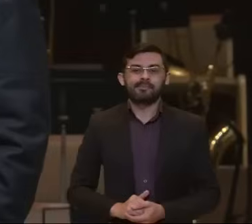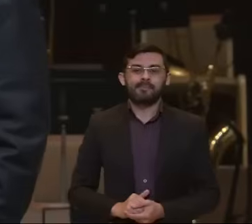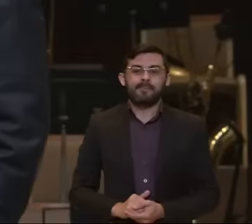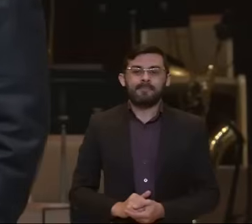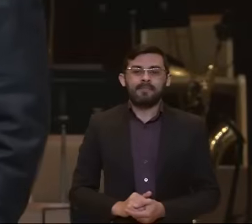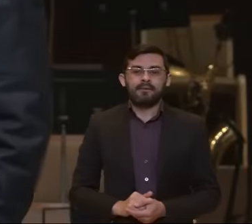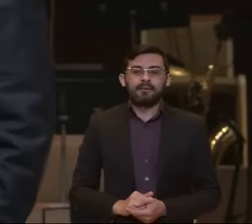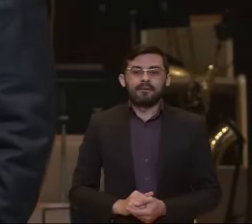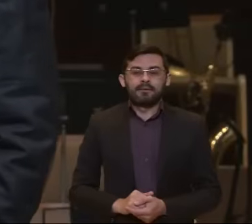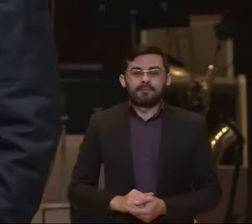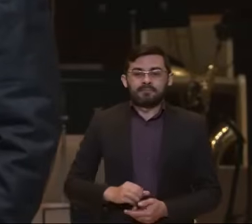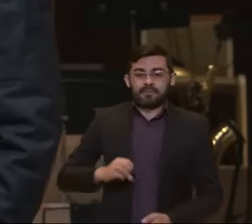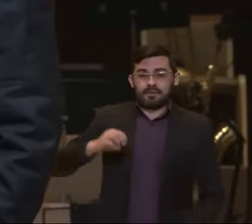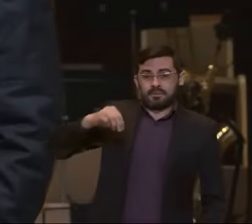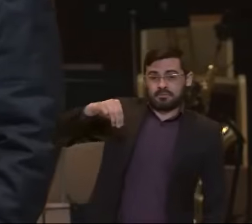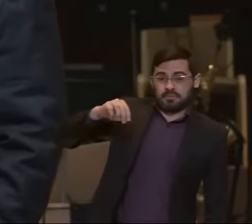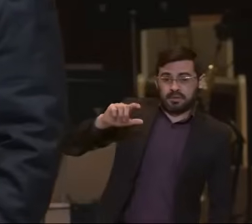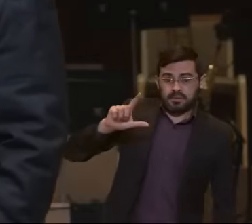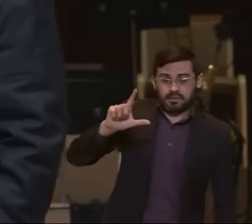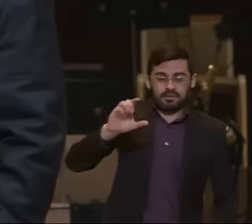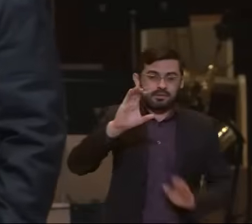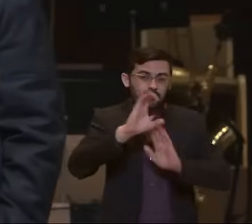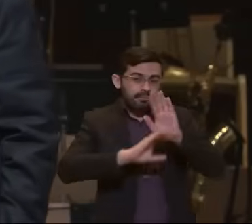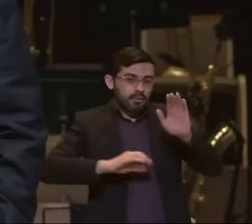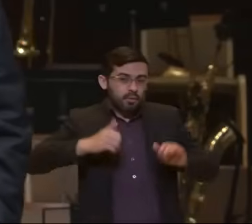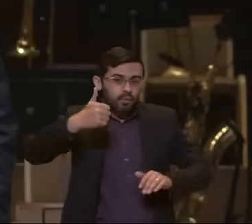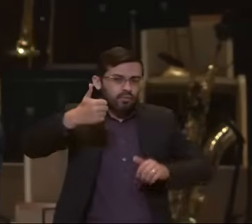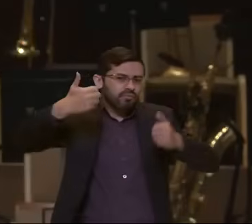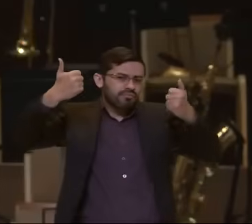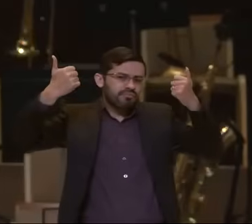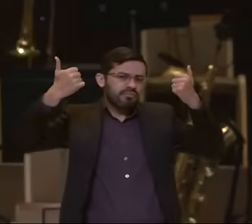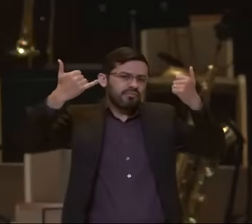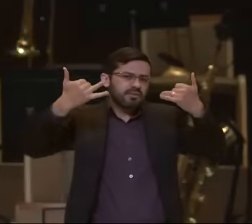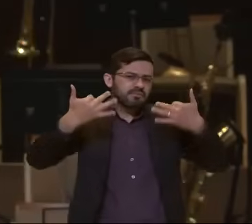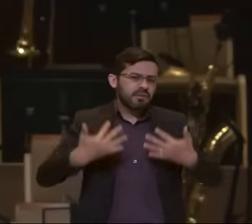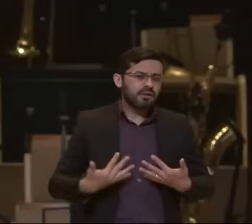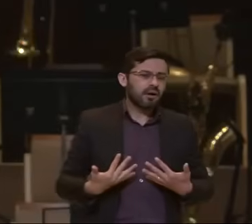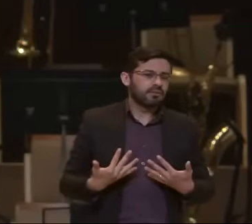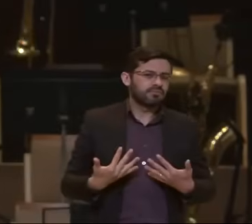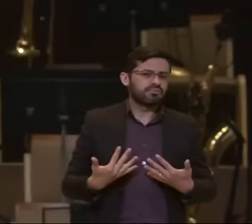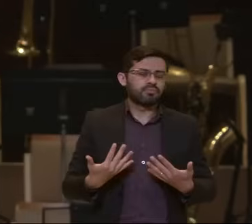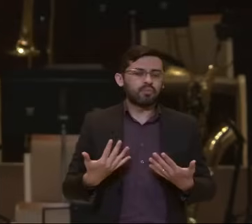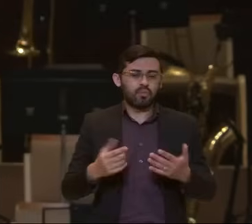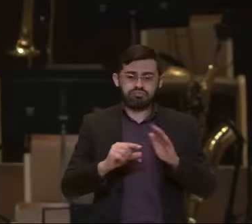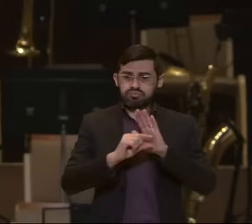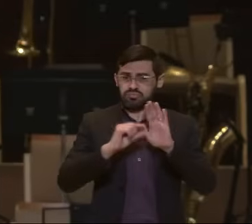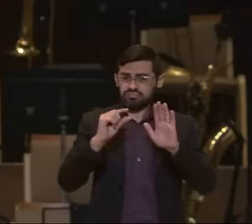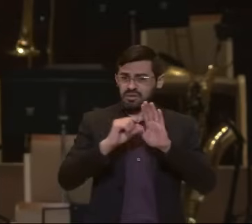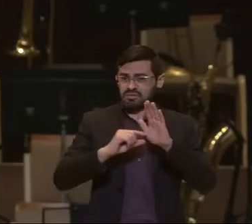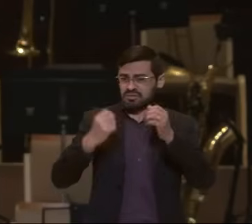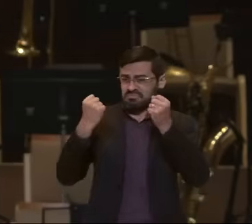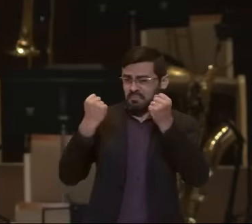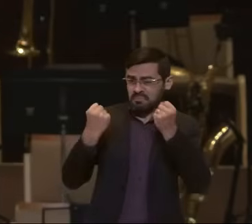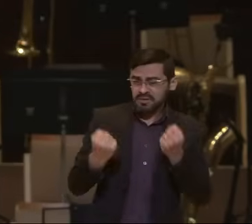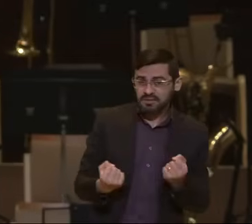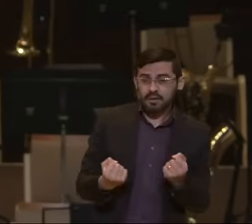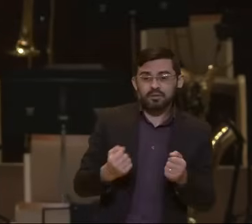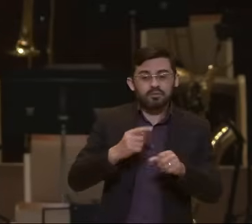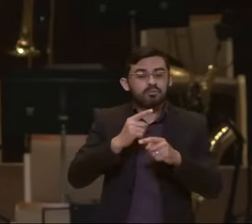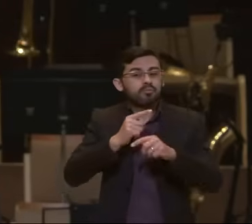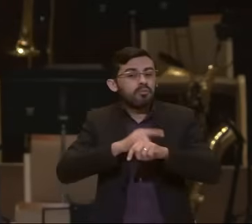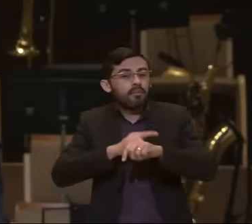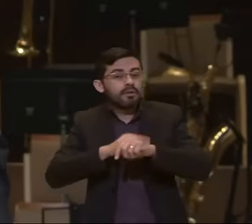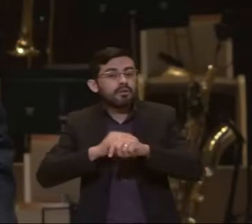Lá em Malaquias capítulo 1, a palavra de Deus é muito forte. Quando o Senhor